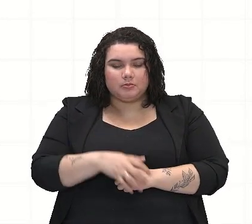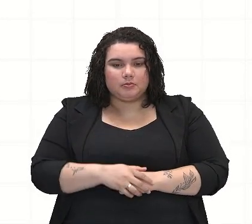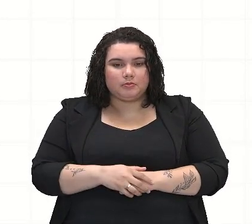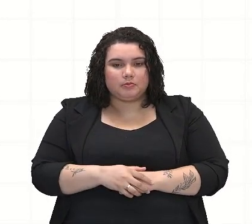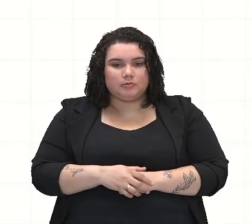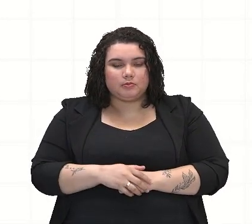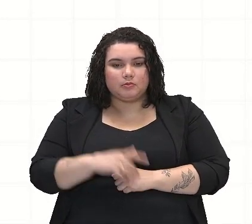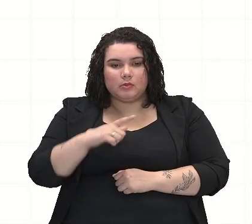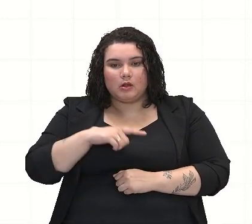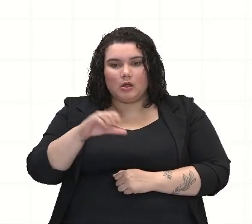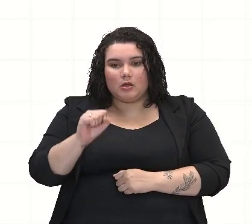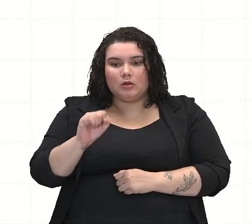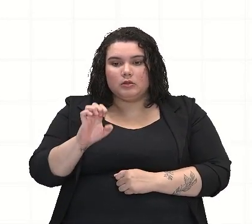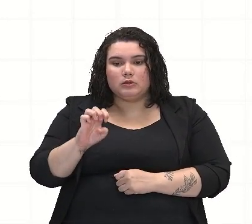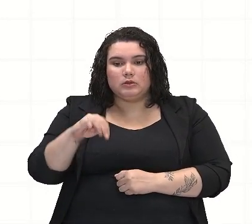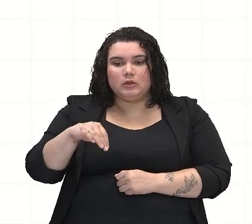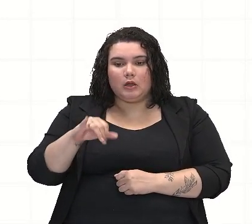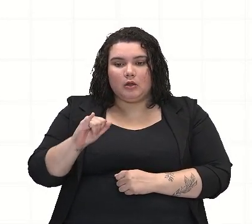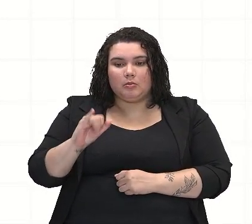Uma semicircunferência